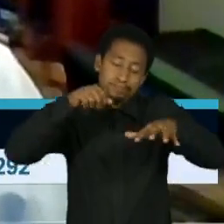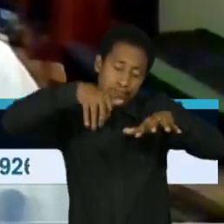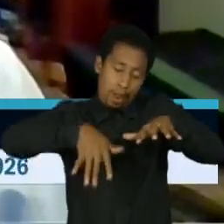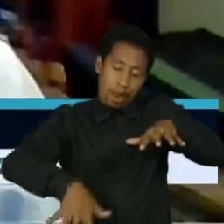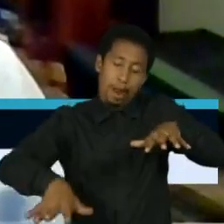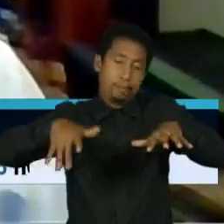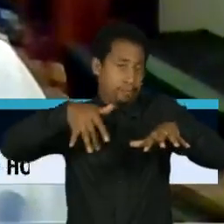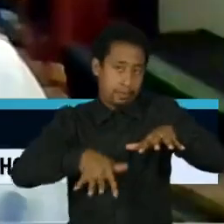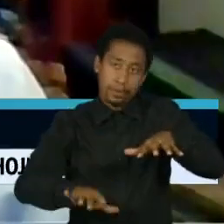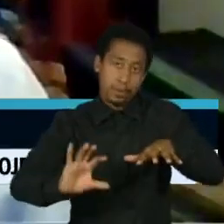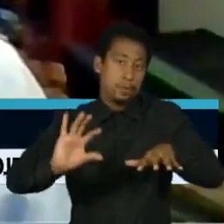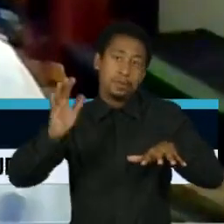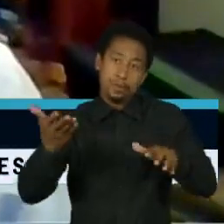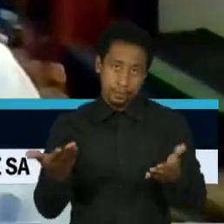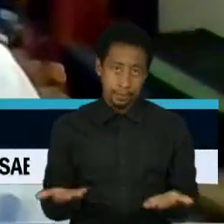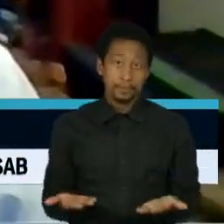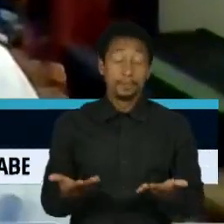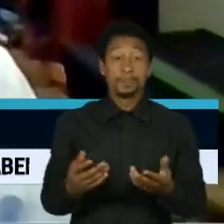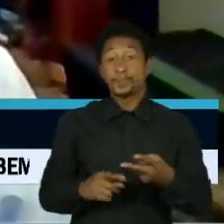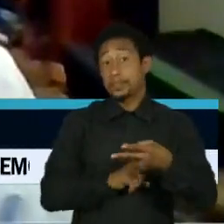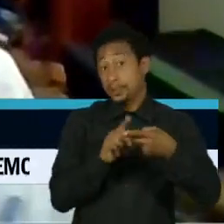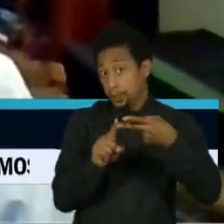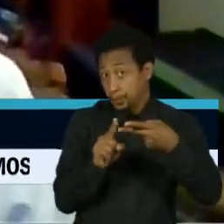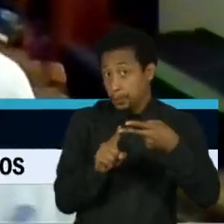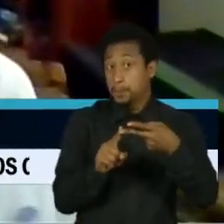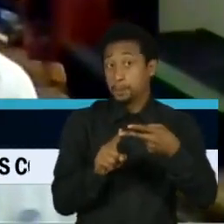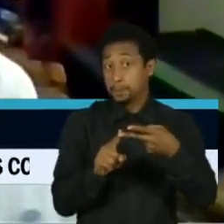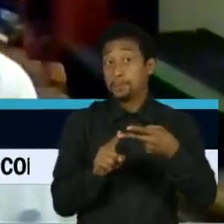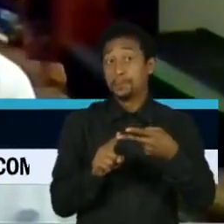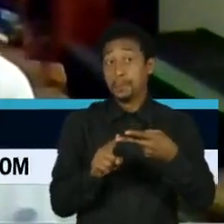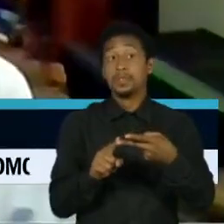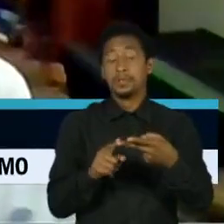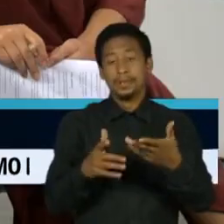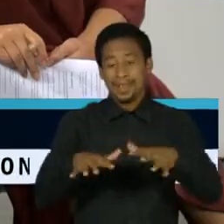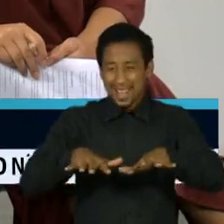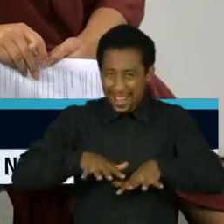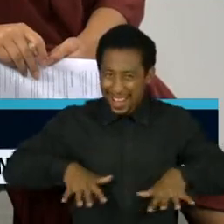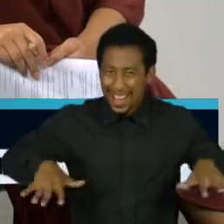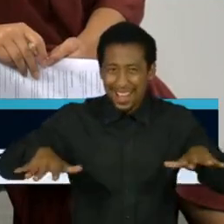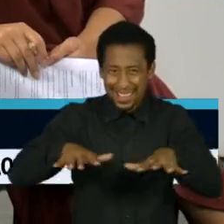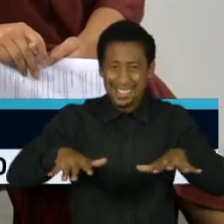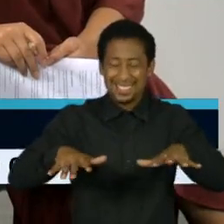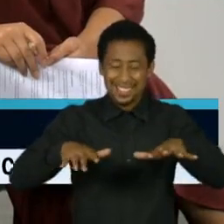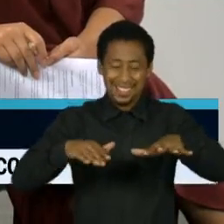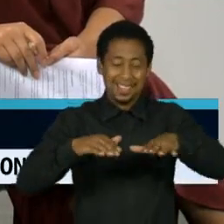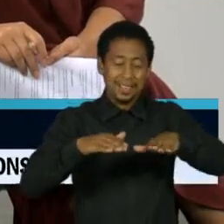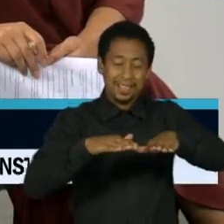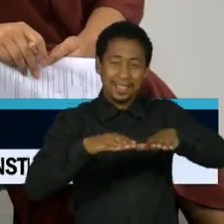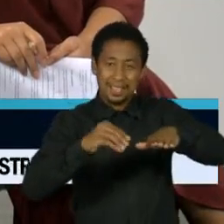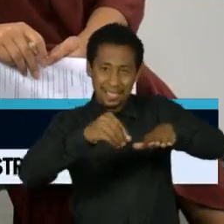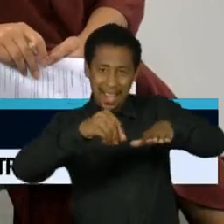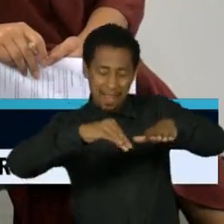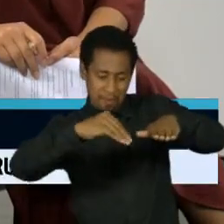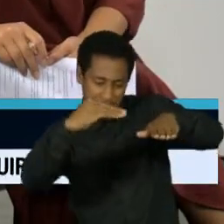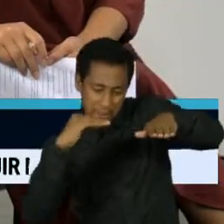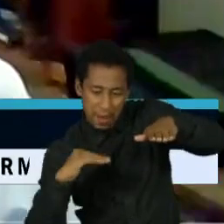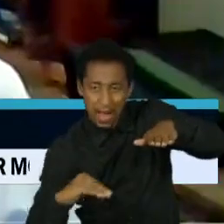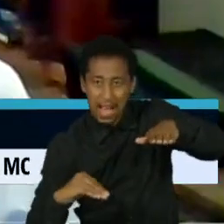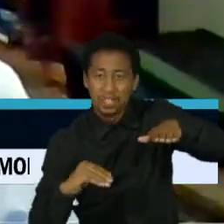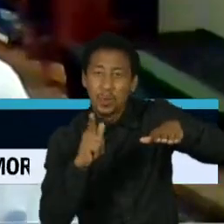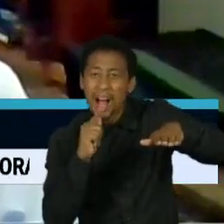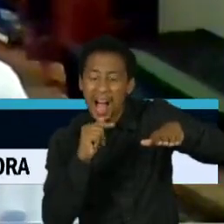interceptor. E o segundo ponto é que ela realmente, aquele terreno todo encharcado, com qualquer movimentação, ele